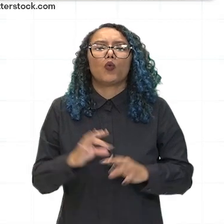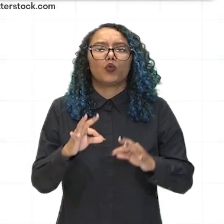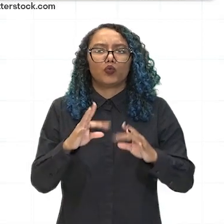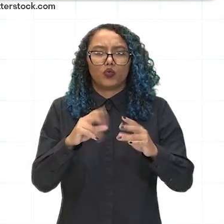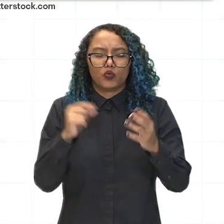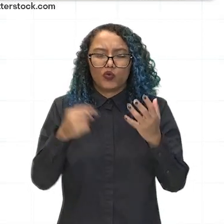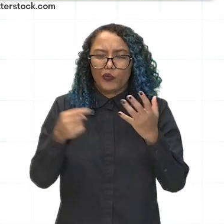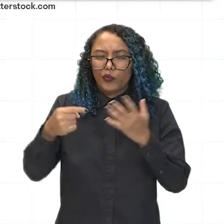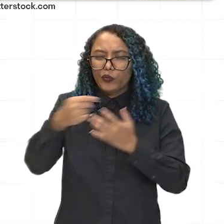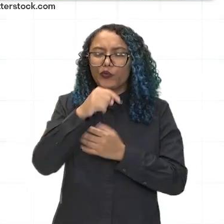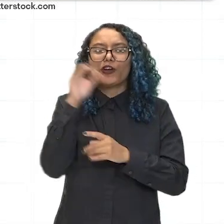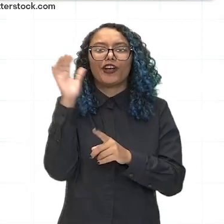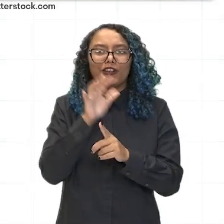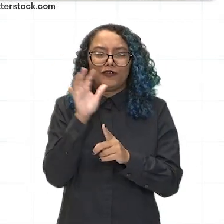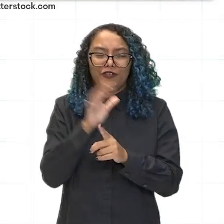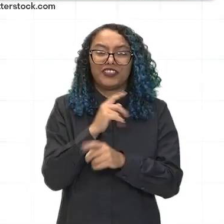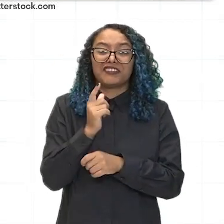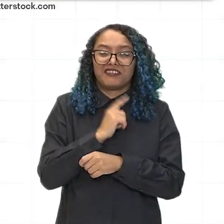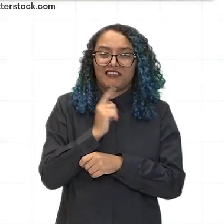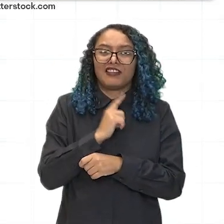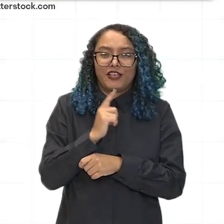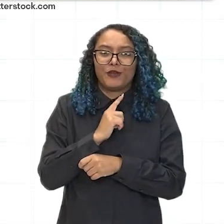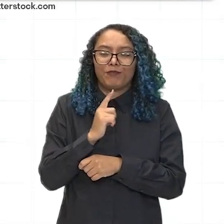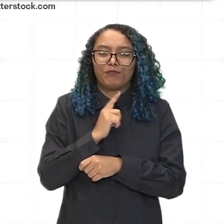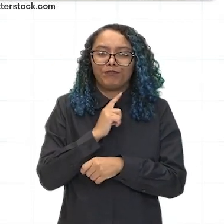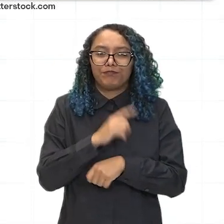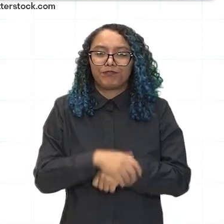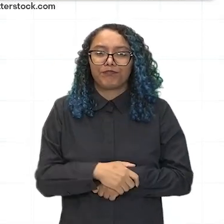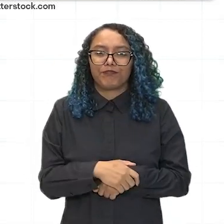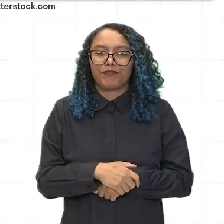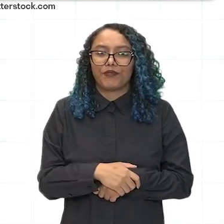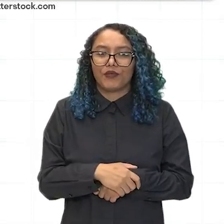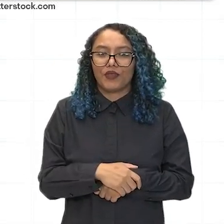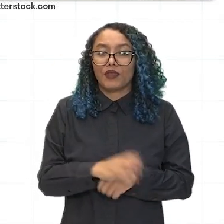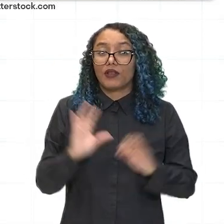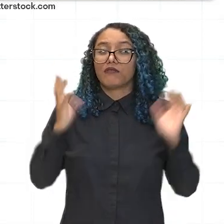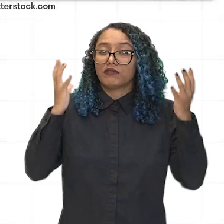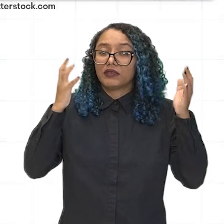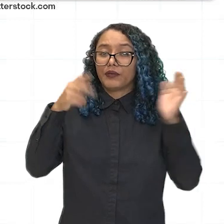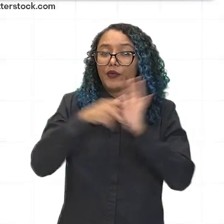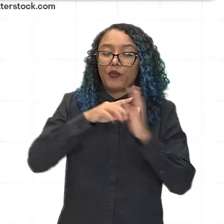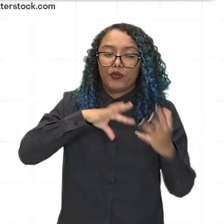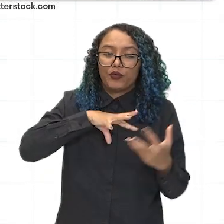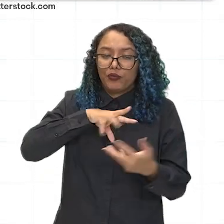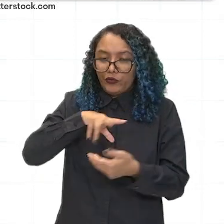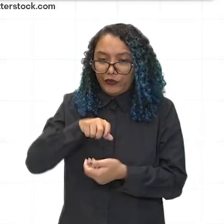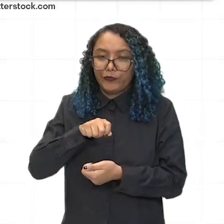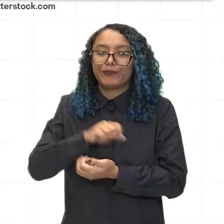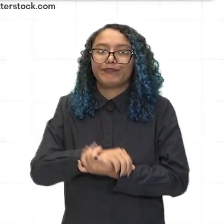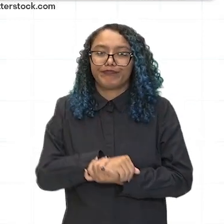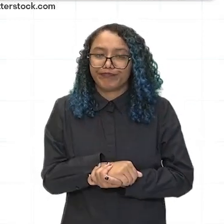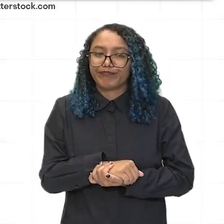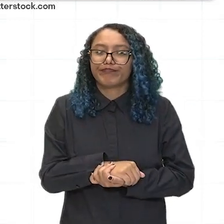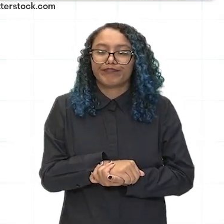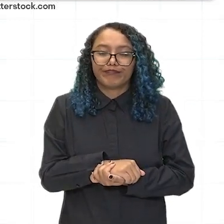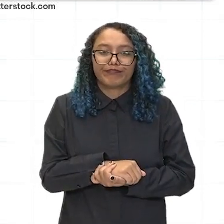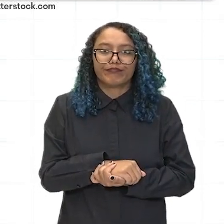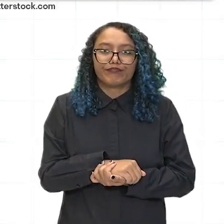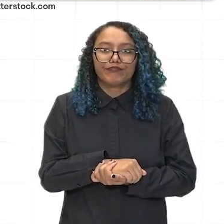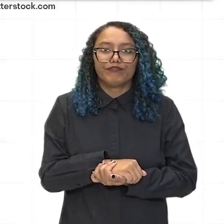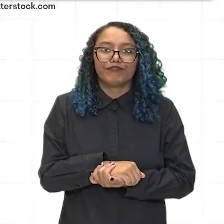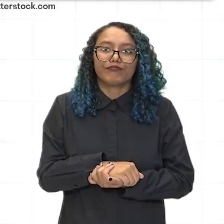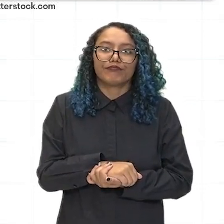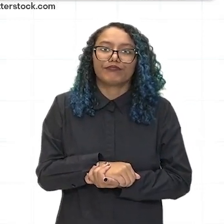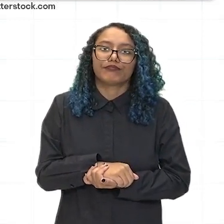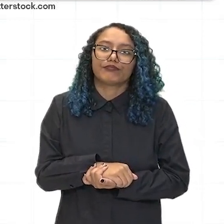têm muita influência no clima da Terra. E aí nós estamos vivenciando